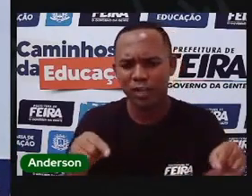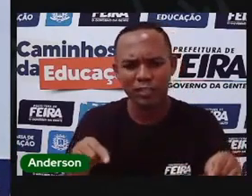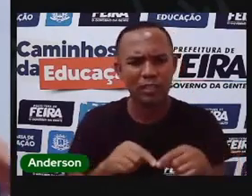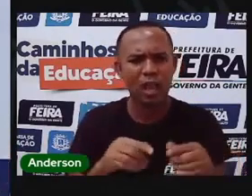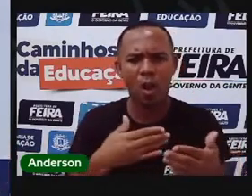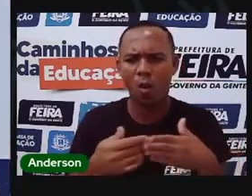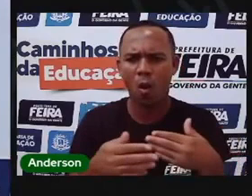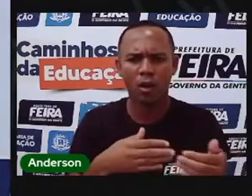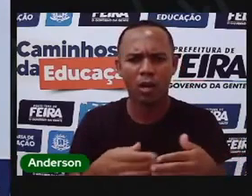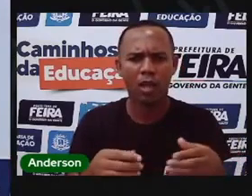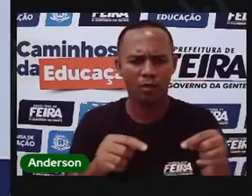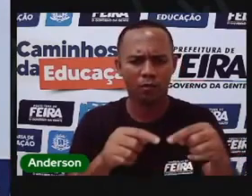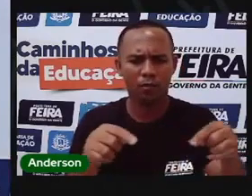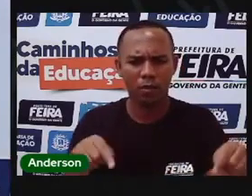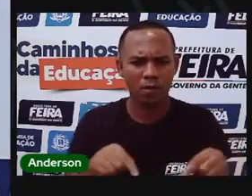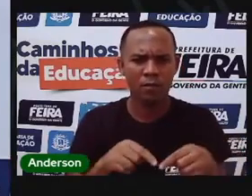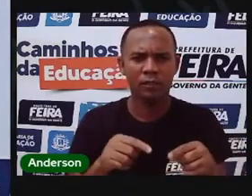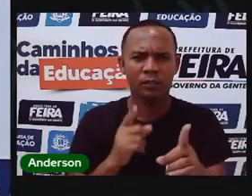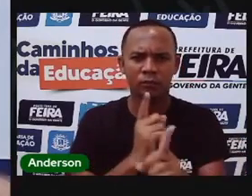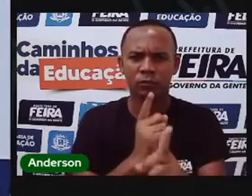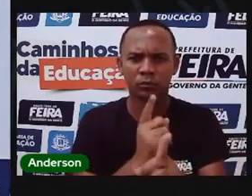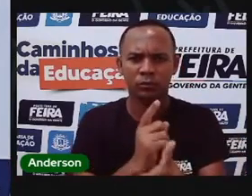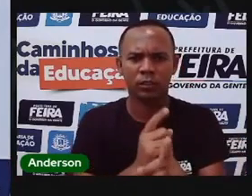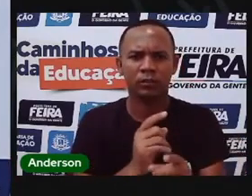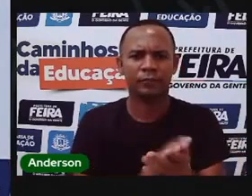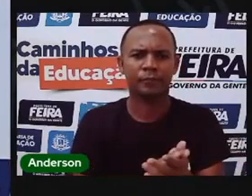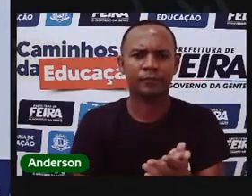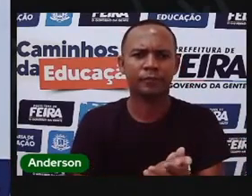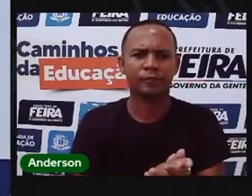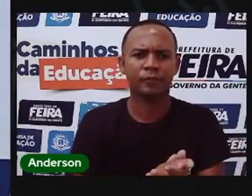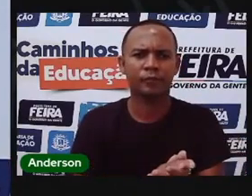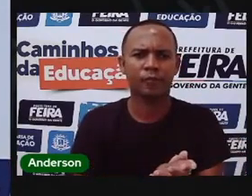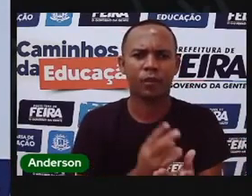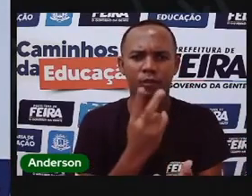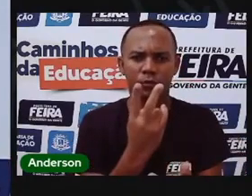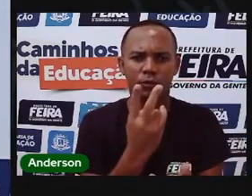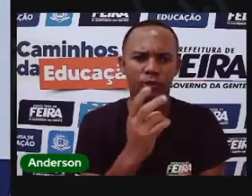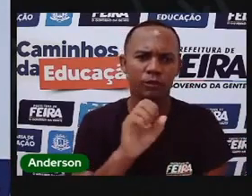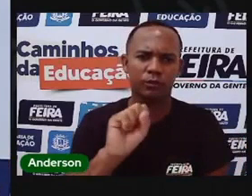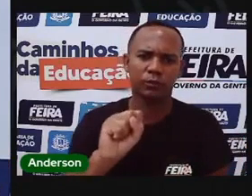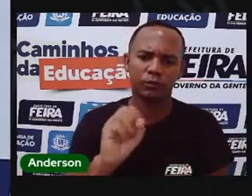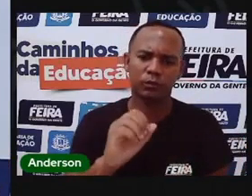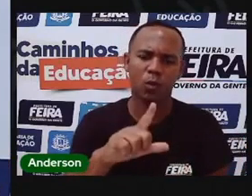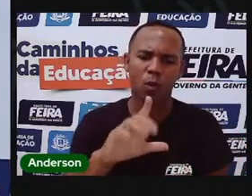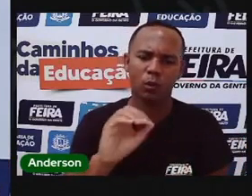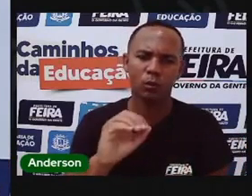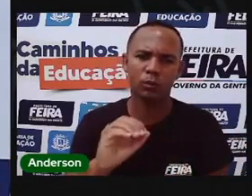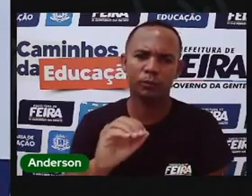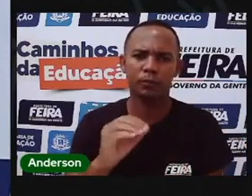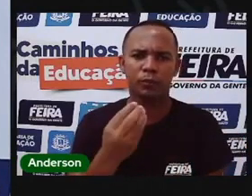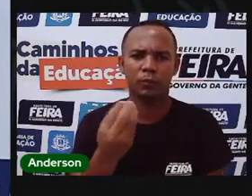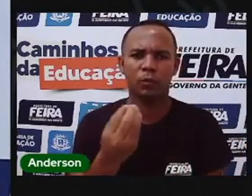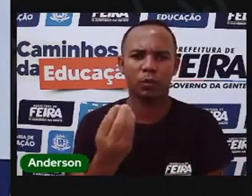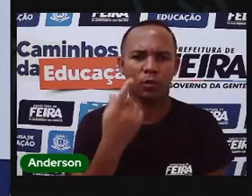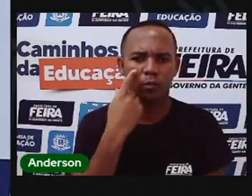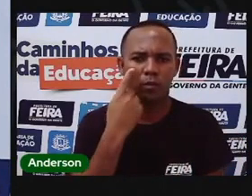você encontrar e tentem encontrar os dois tipos de solo próximos de vocês. Aqui